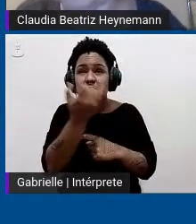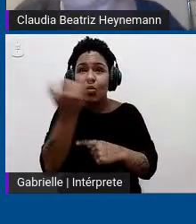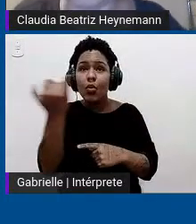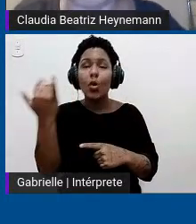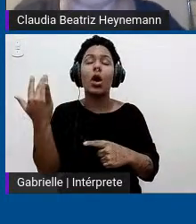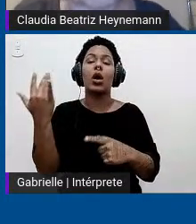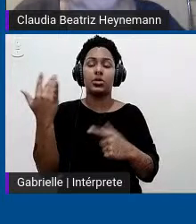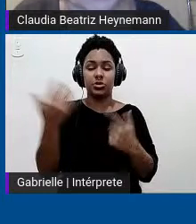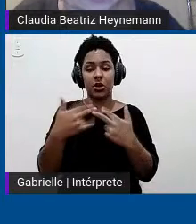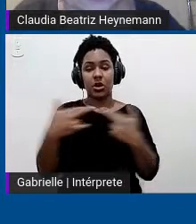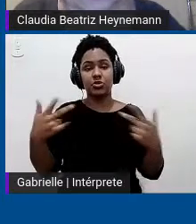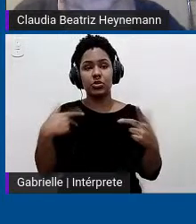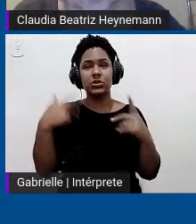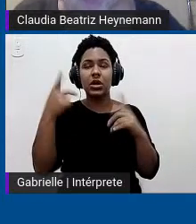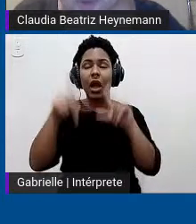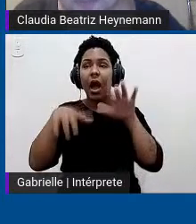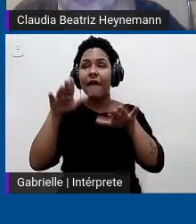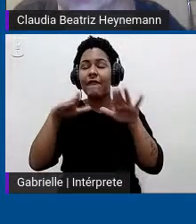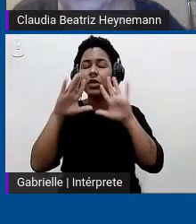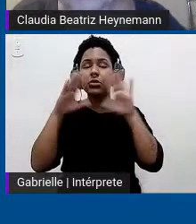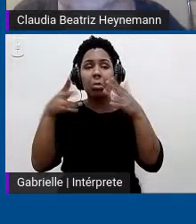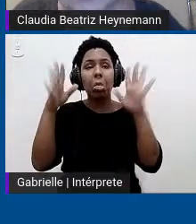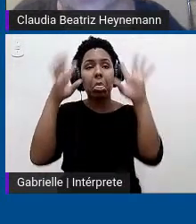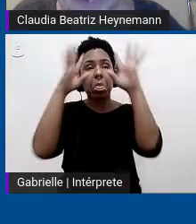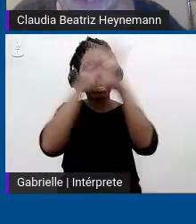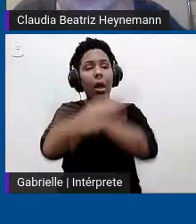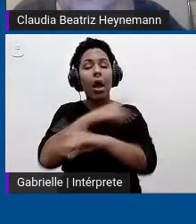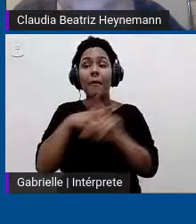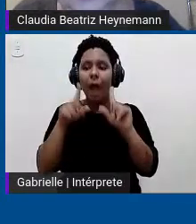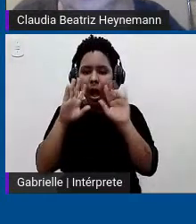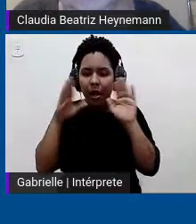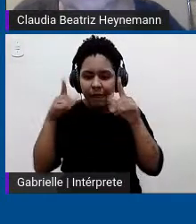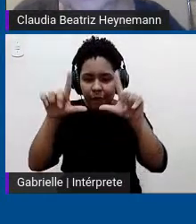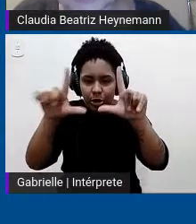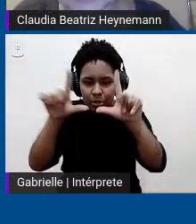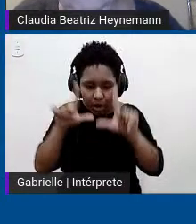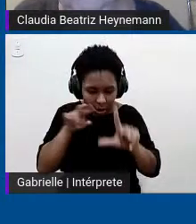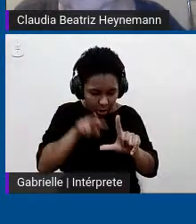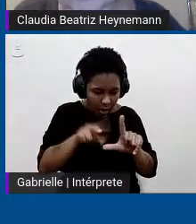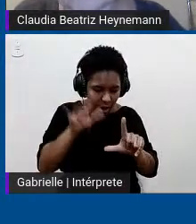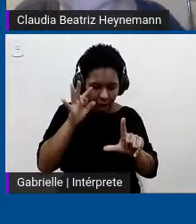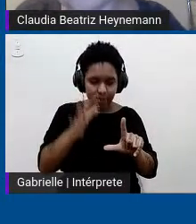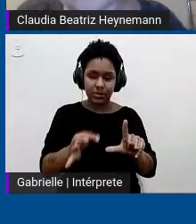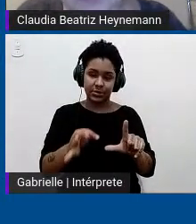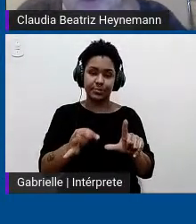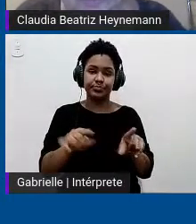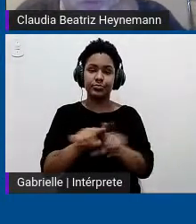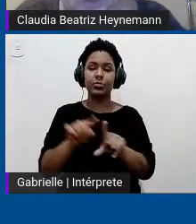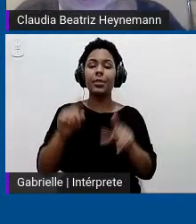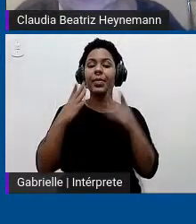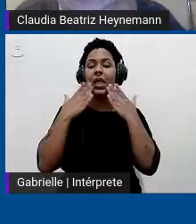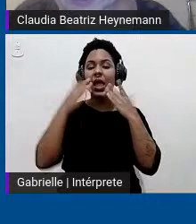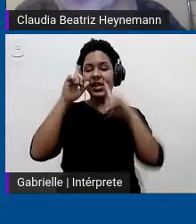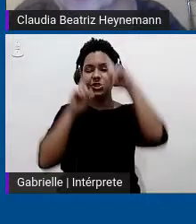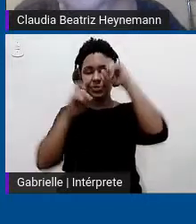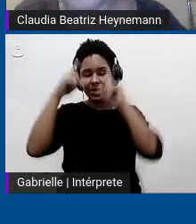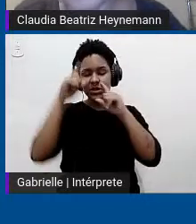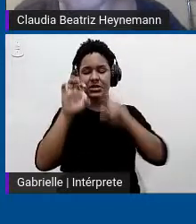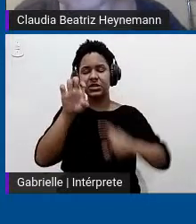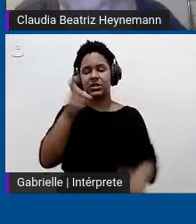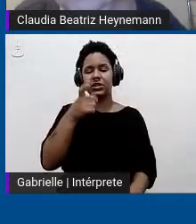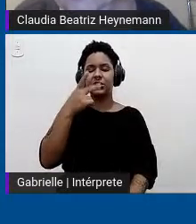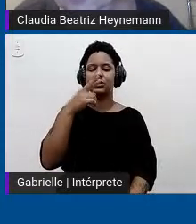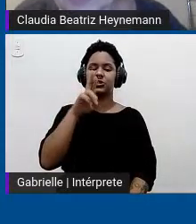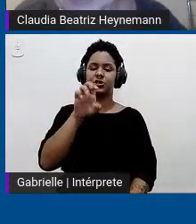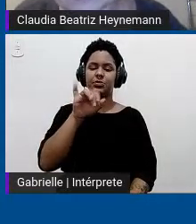à percepção, mas também à atenção visual. O impressionismo, estreitamente ligado à divulgação social da fotografia,